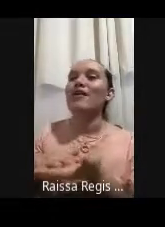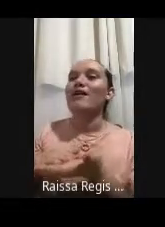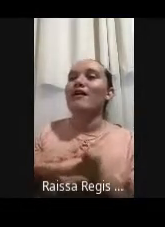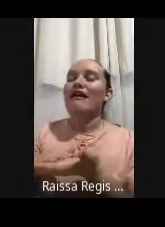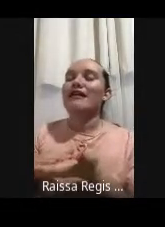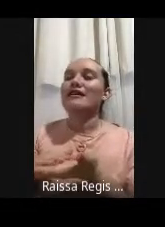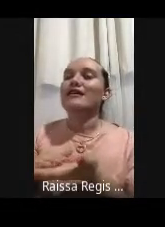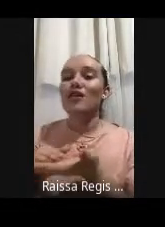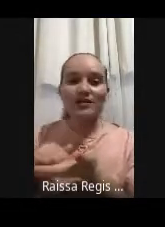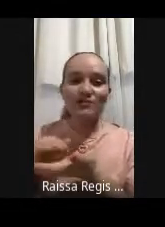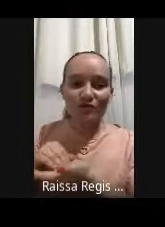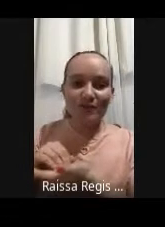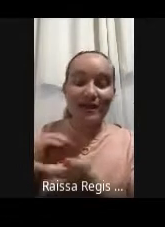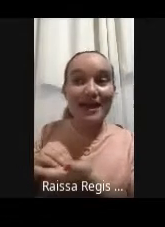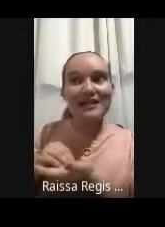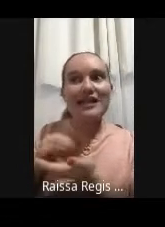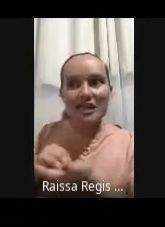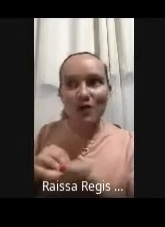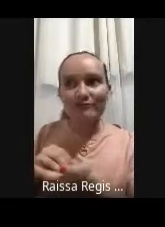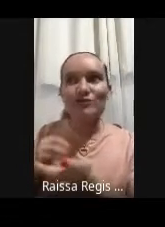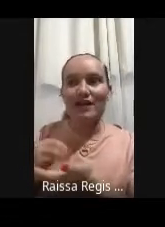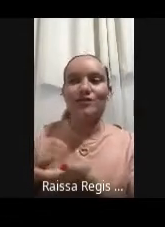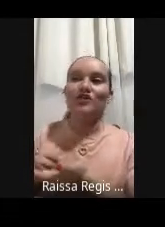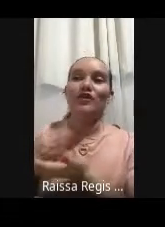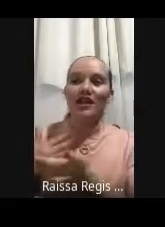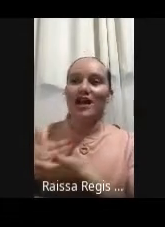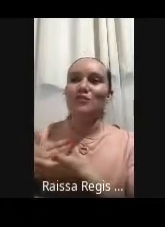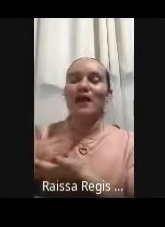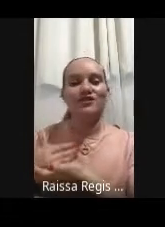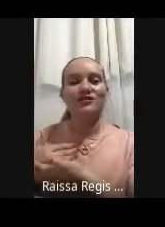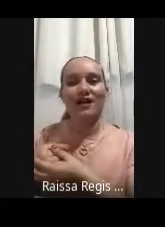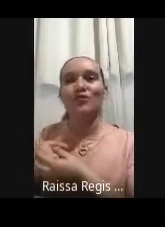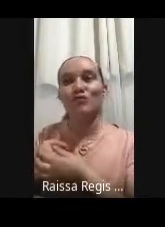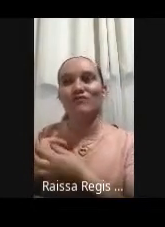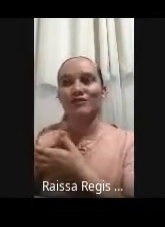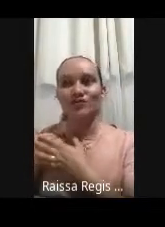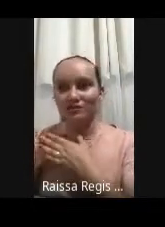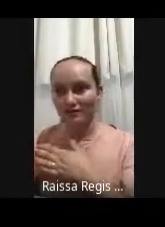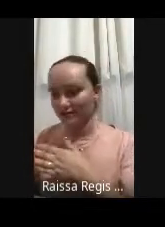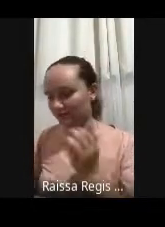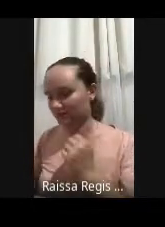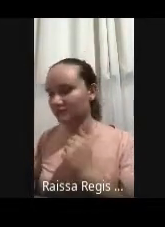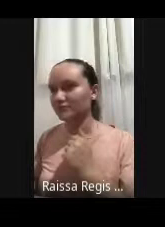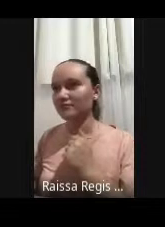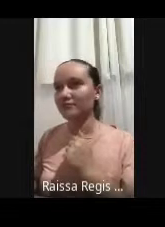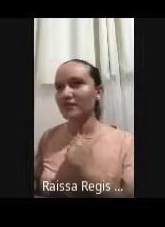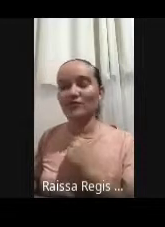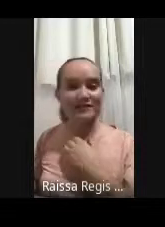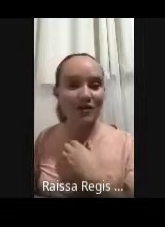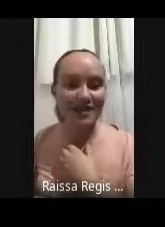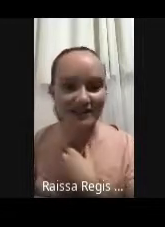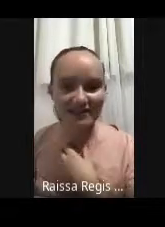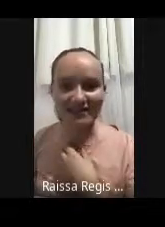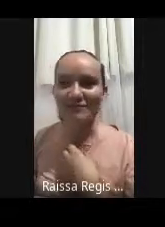Então, ela criou esses movimentos. Essa língua, o sign writing, foi criado para registrar os movimentos de dança. Não